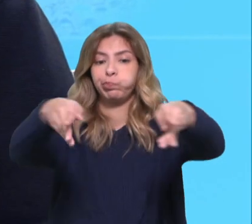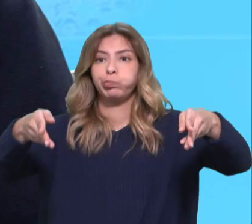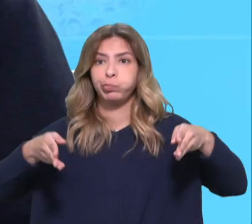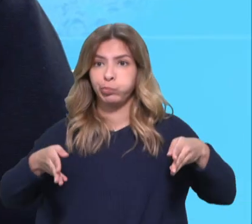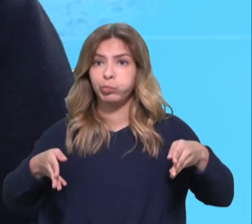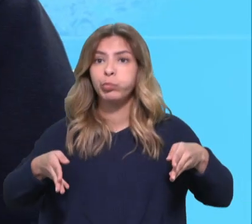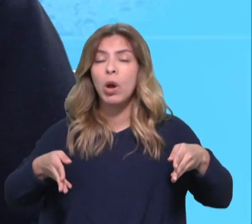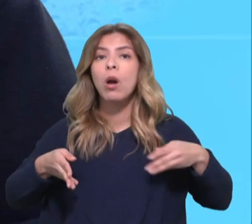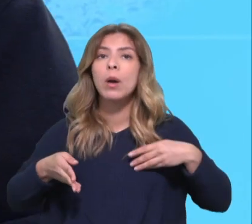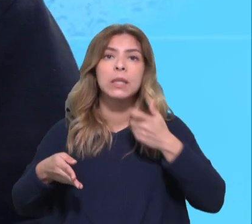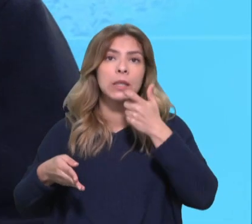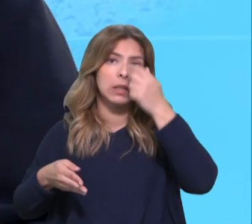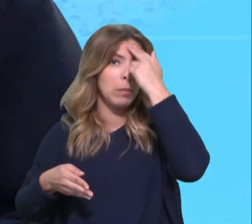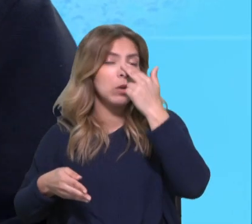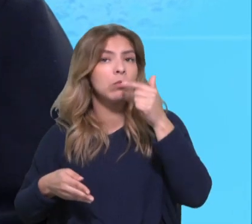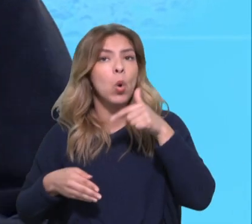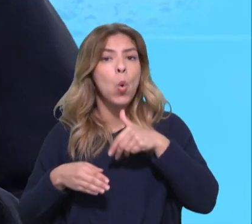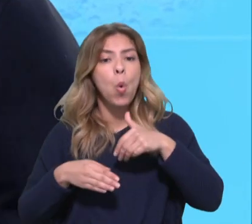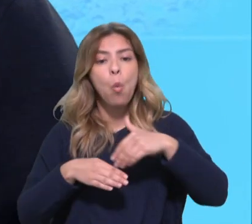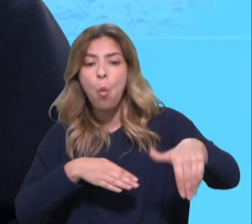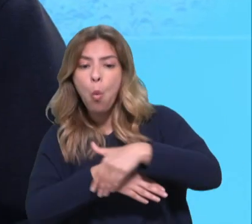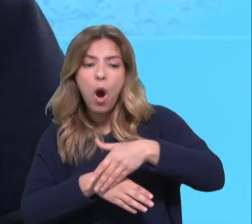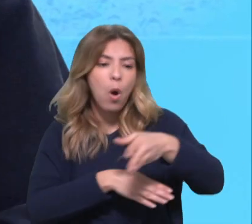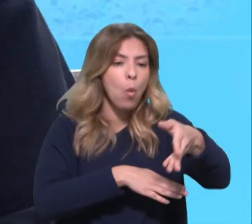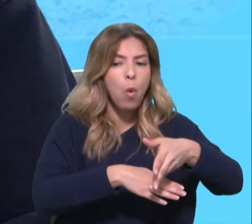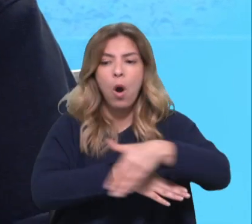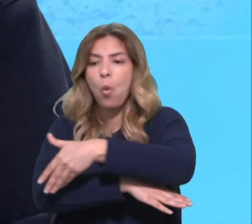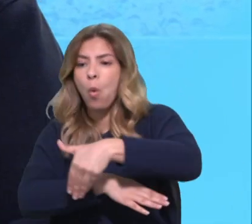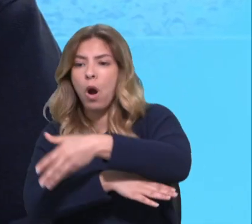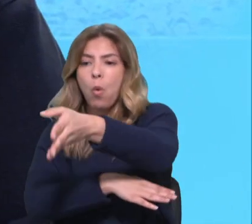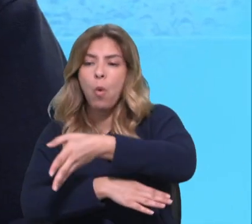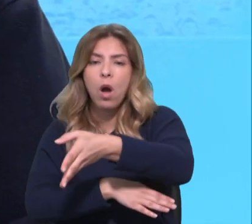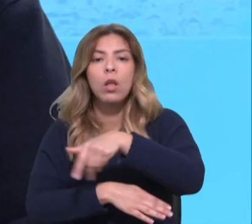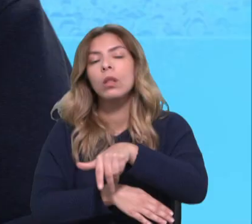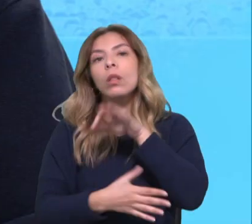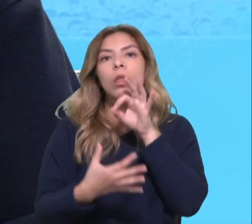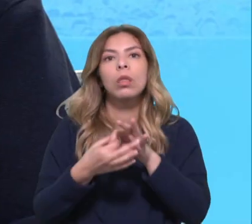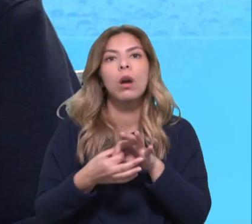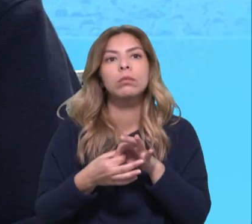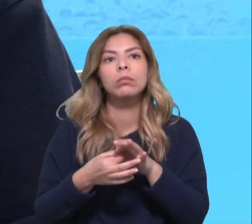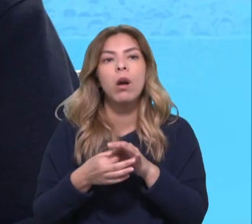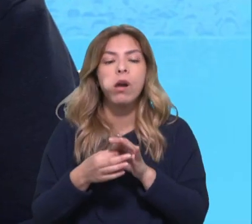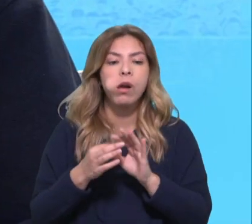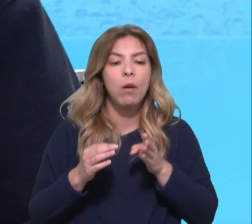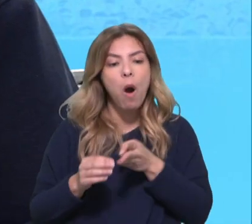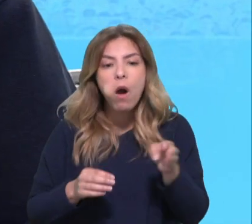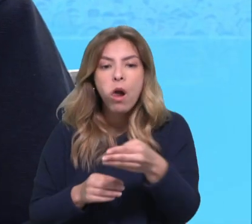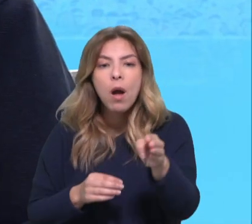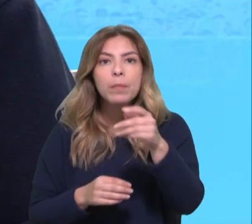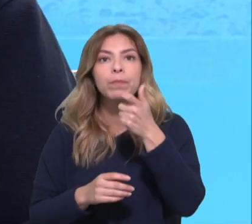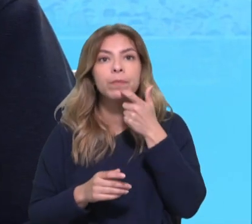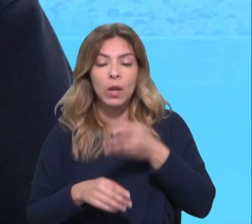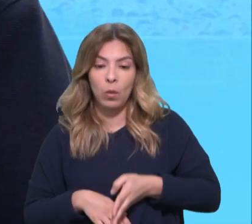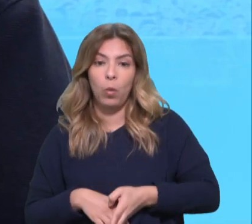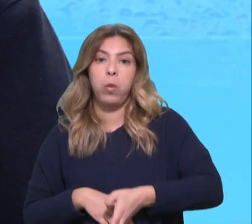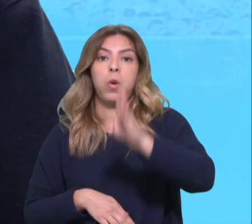2 ou 3 ruas que são as variantes que, no fundo, percorre todo o circuito muralhado. Há a rua direita, que, no